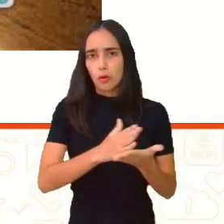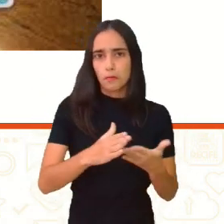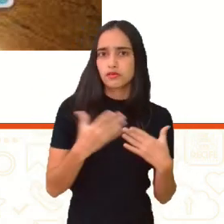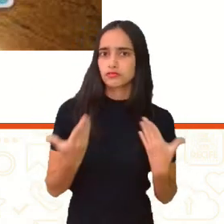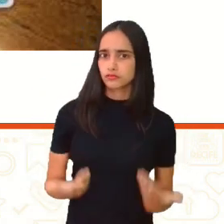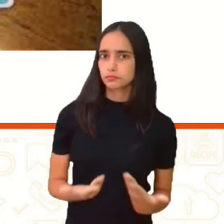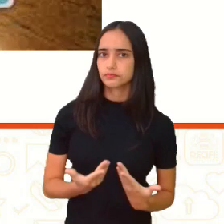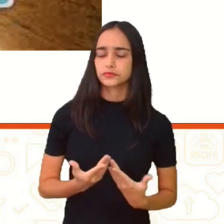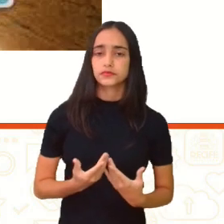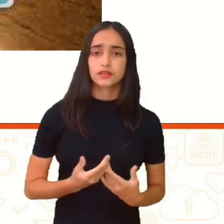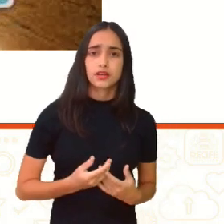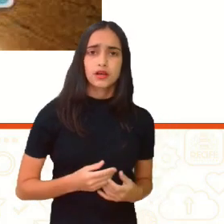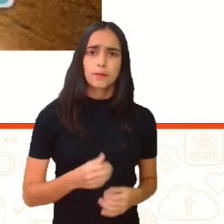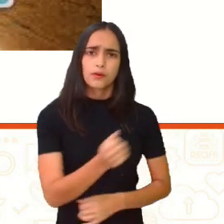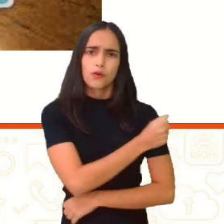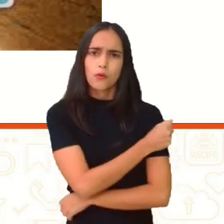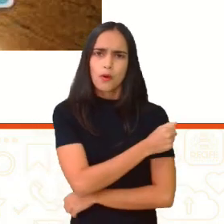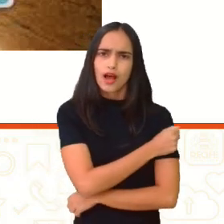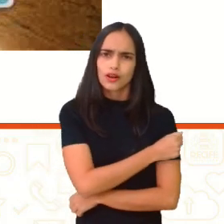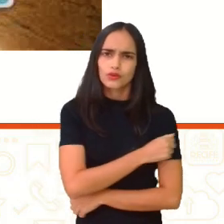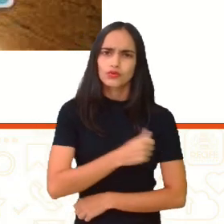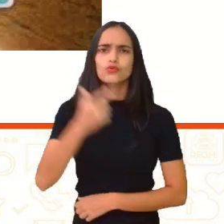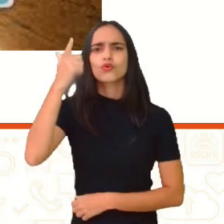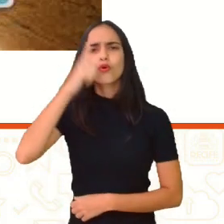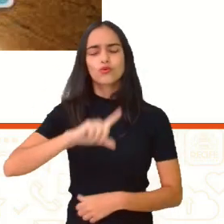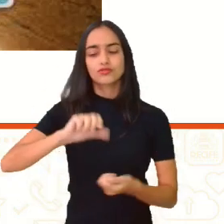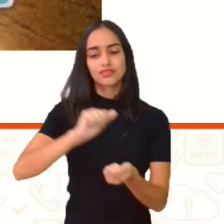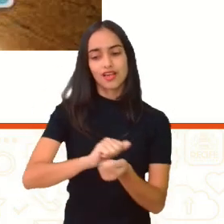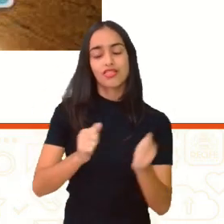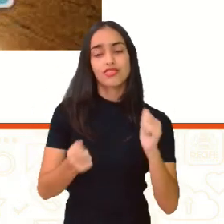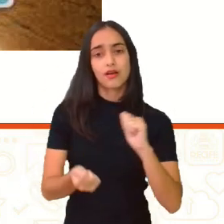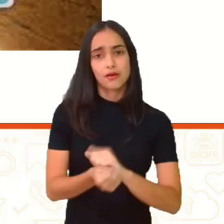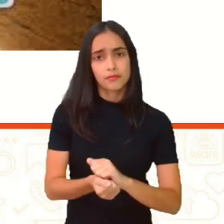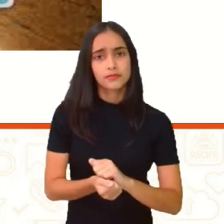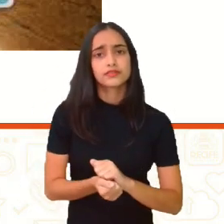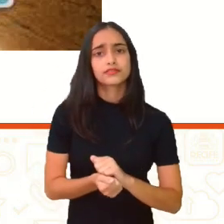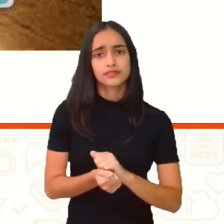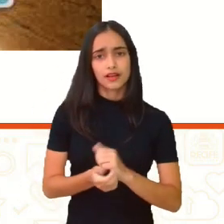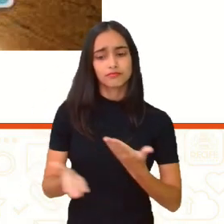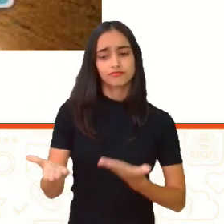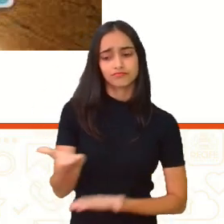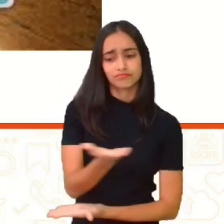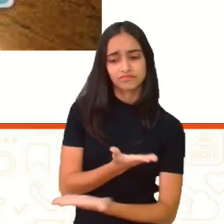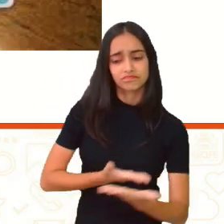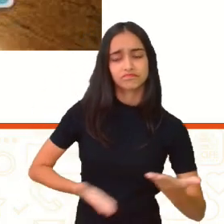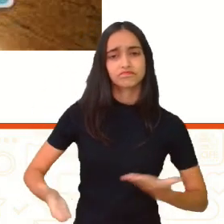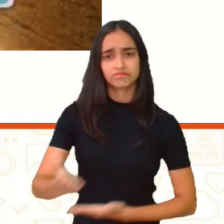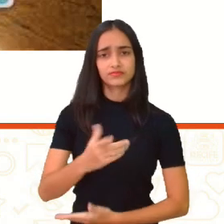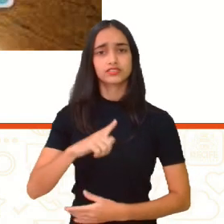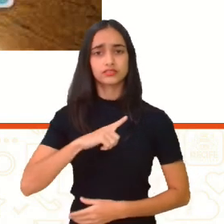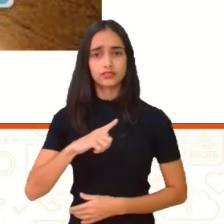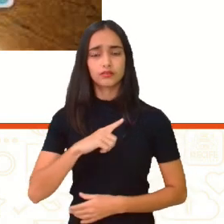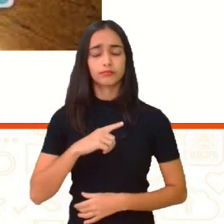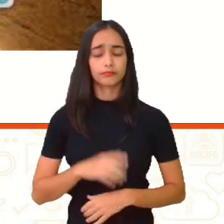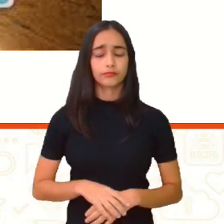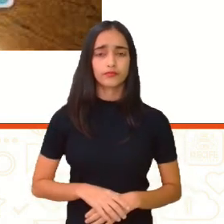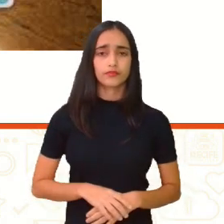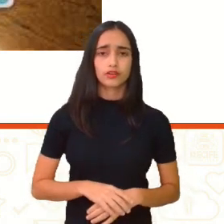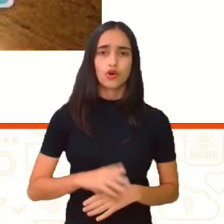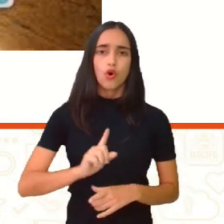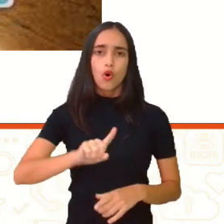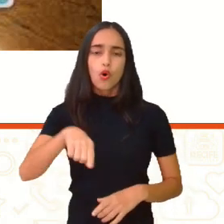o estudante, ele vá se adaptando a estabelecer essa relação. E tem um outro detalhe importante, quando a